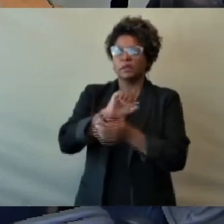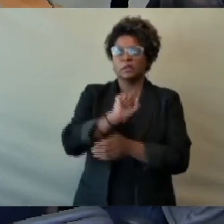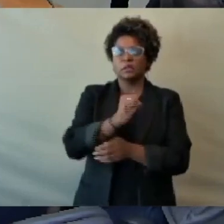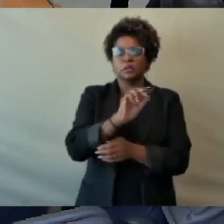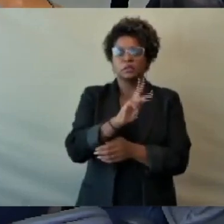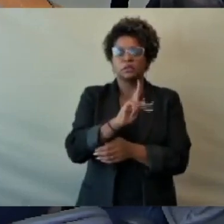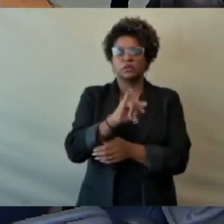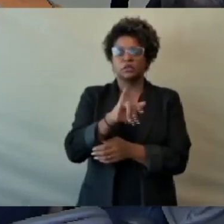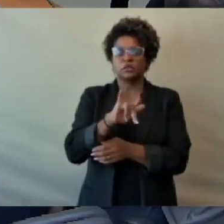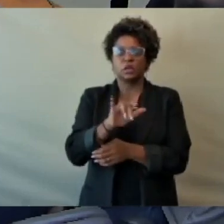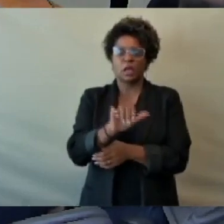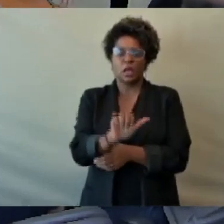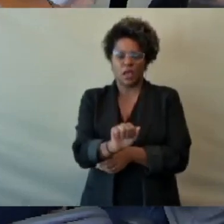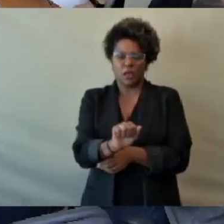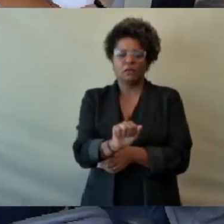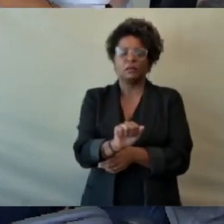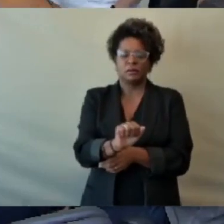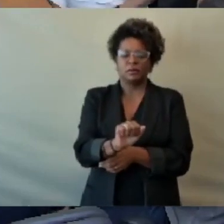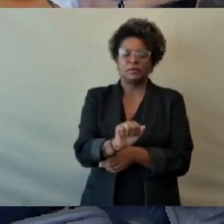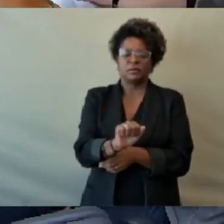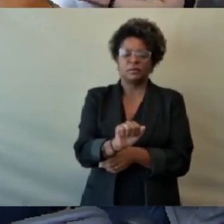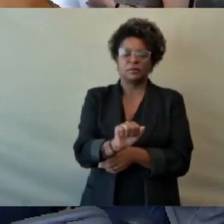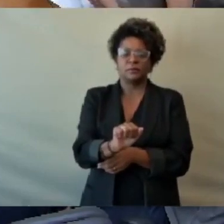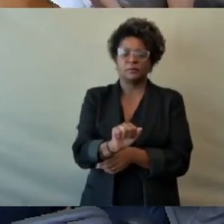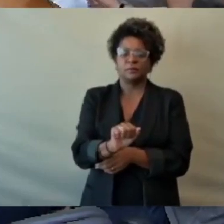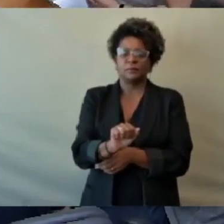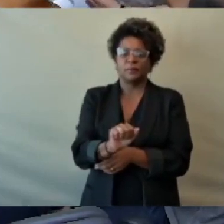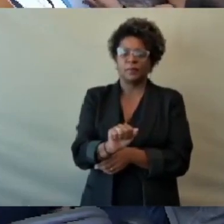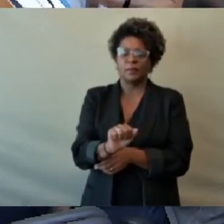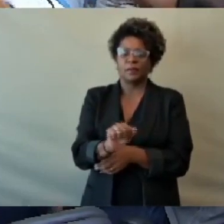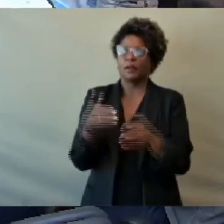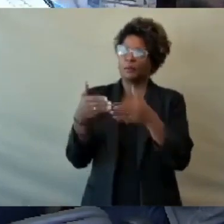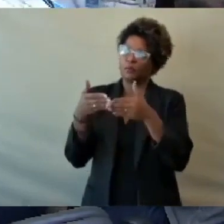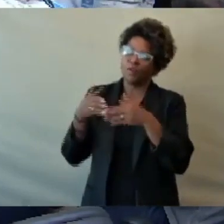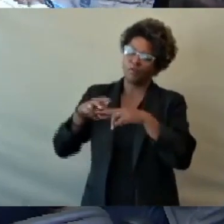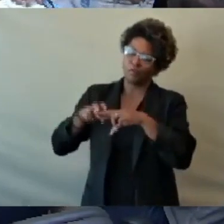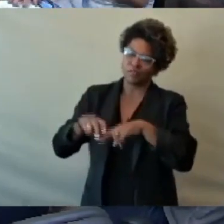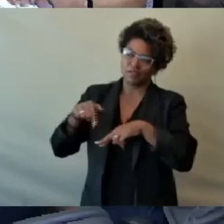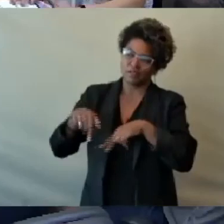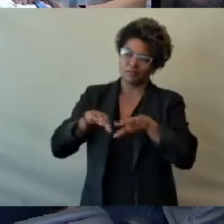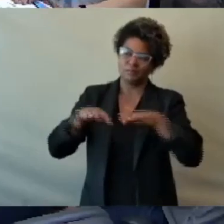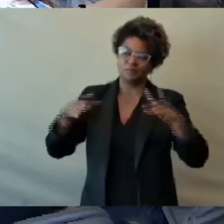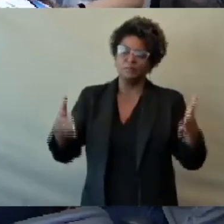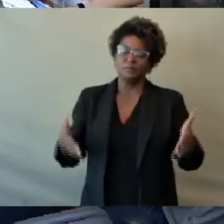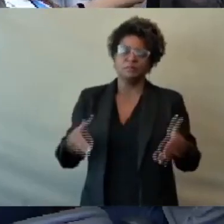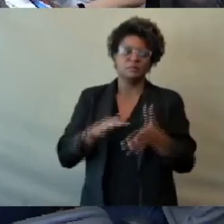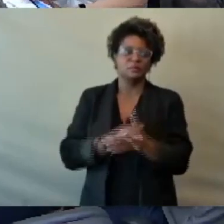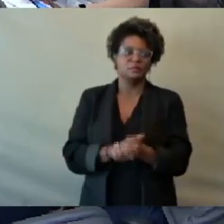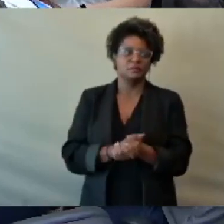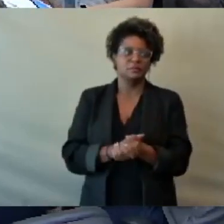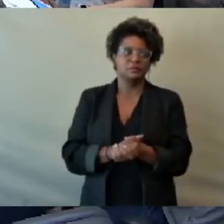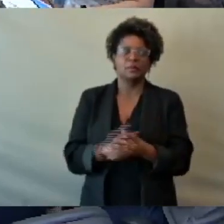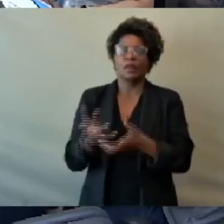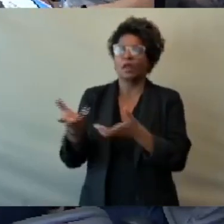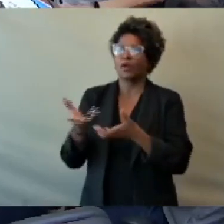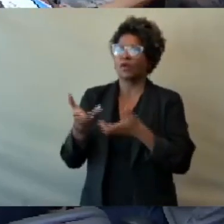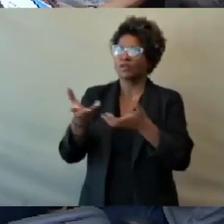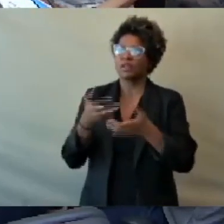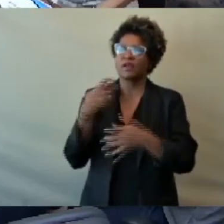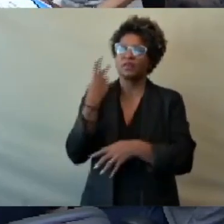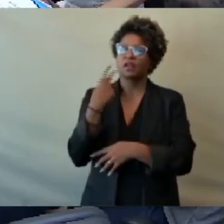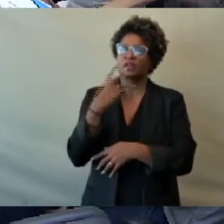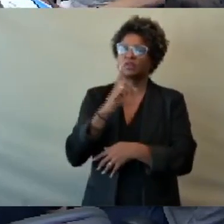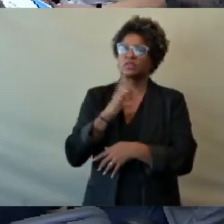Também convidar para sentar aqui à mesa. Convidar os vereadores que estão online para poder participar